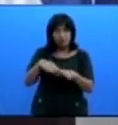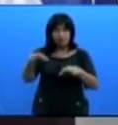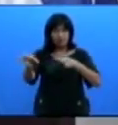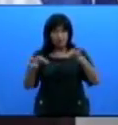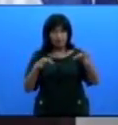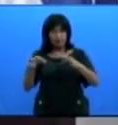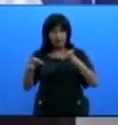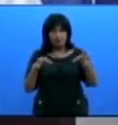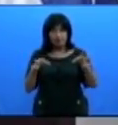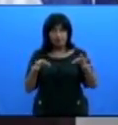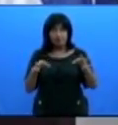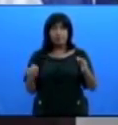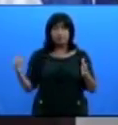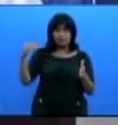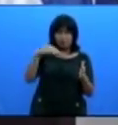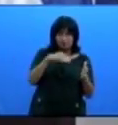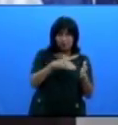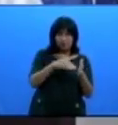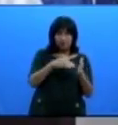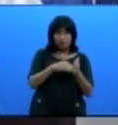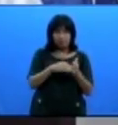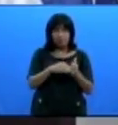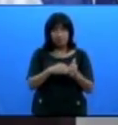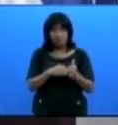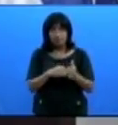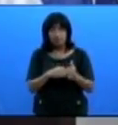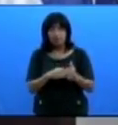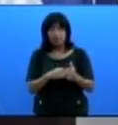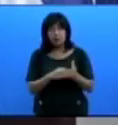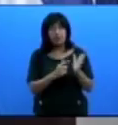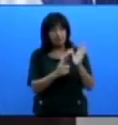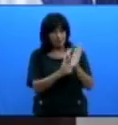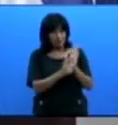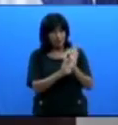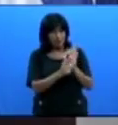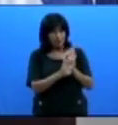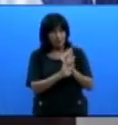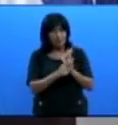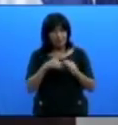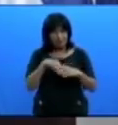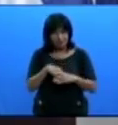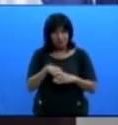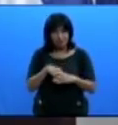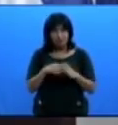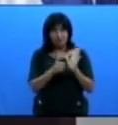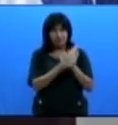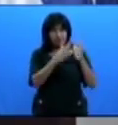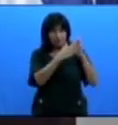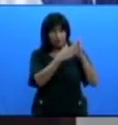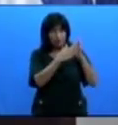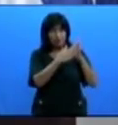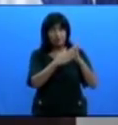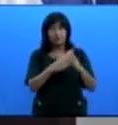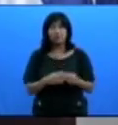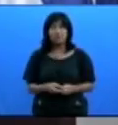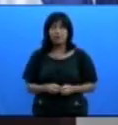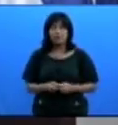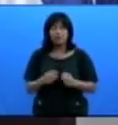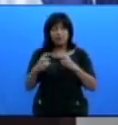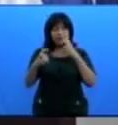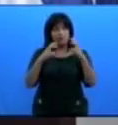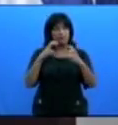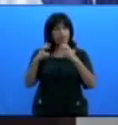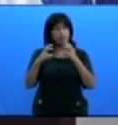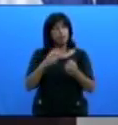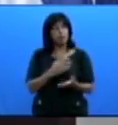projeto é determinada pelo regimento interno da casa. Por esse motivo, a sessão seguirá